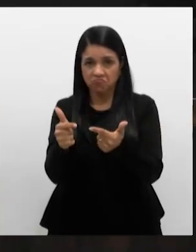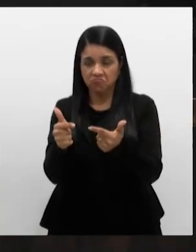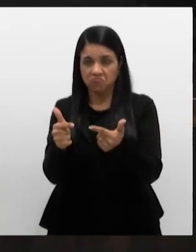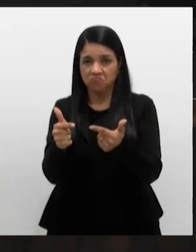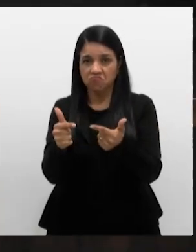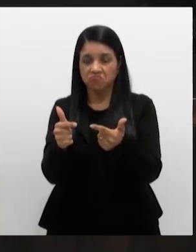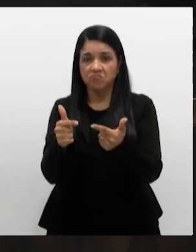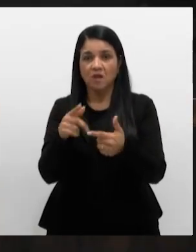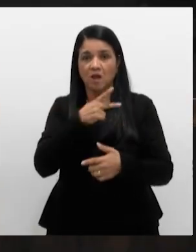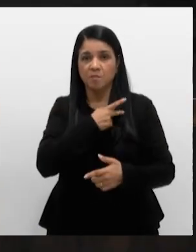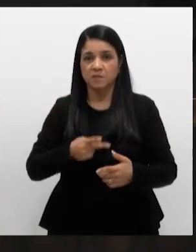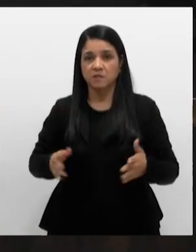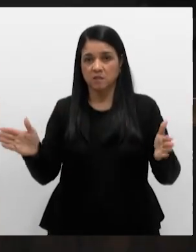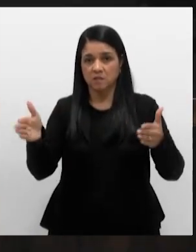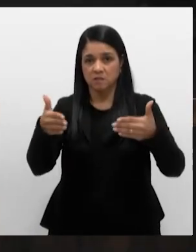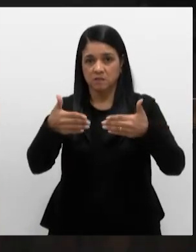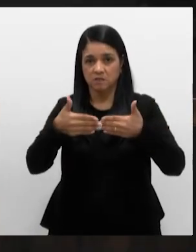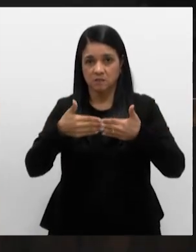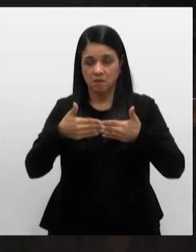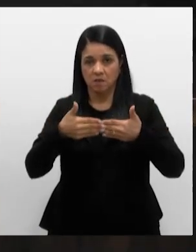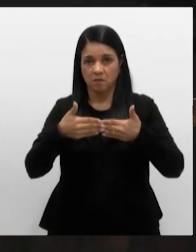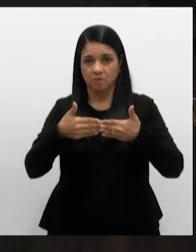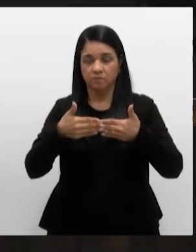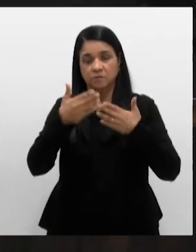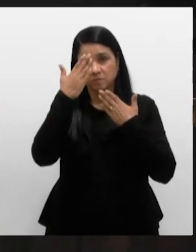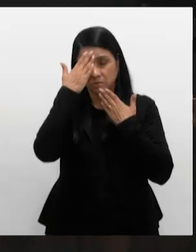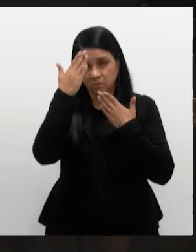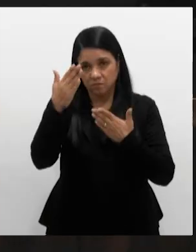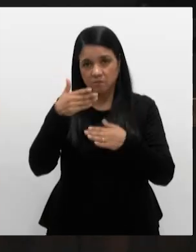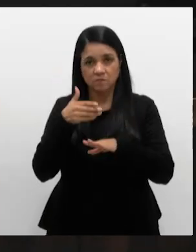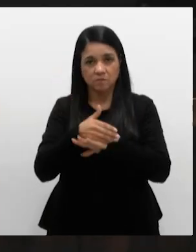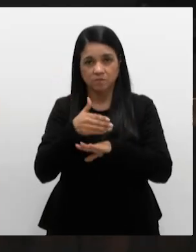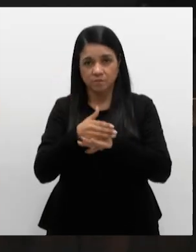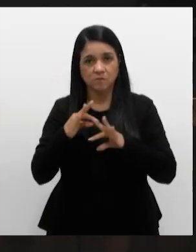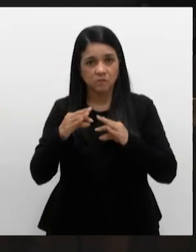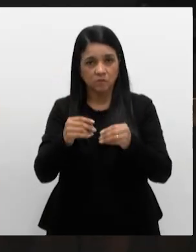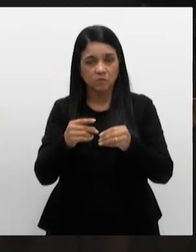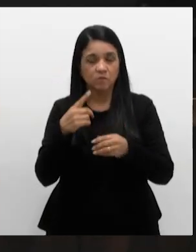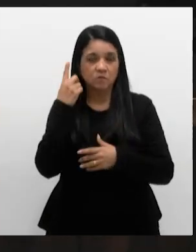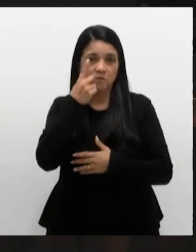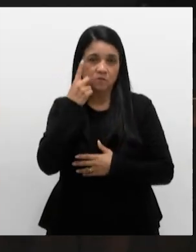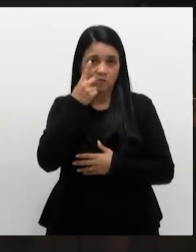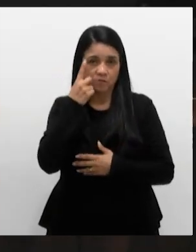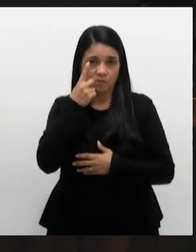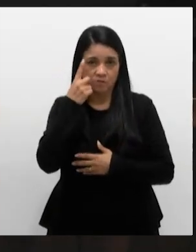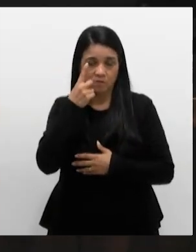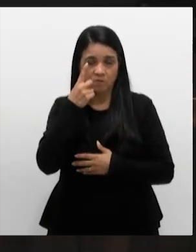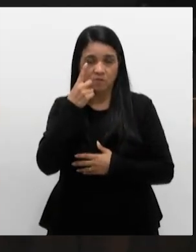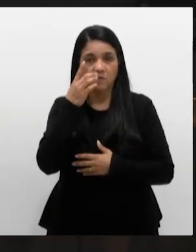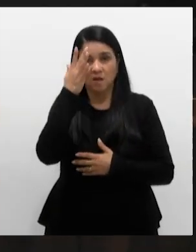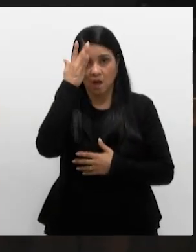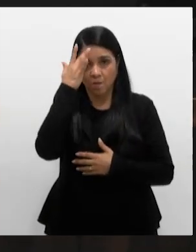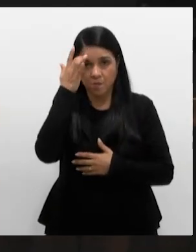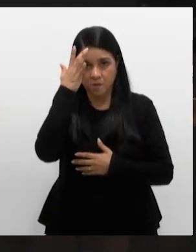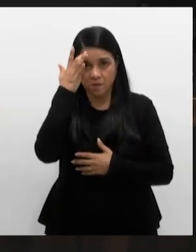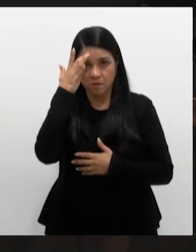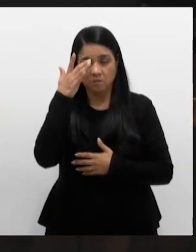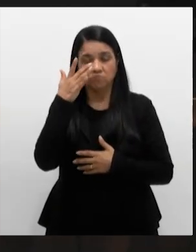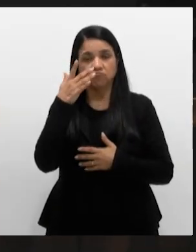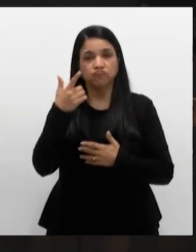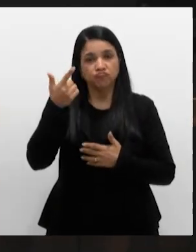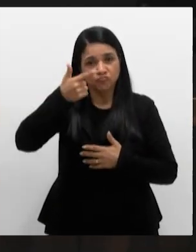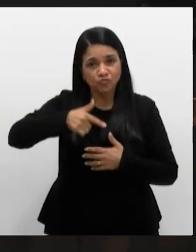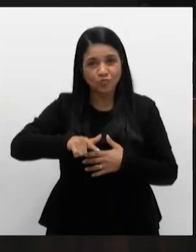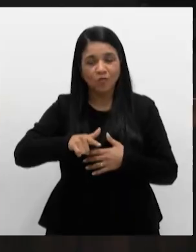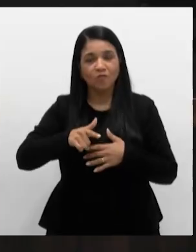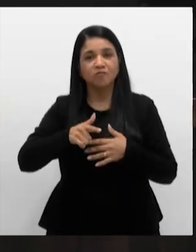a presidência encerra os trabalhos, agradece a presença de todos os nobres colegas e que amanhã possamos estar aqui